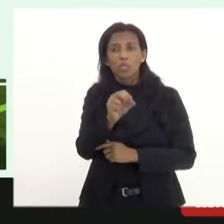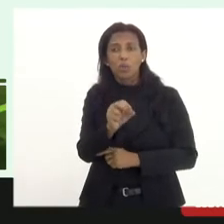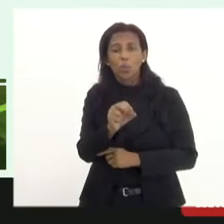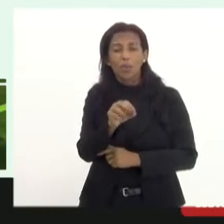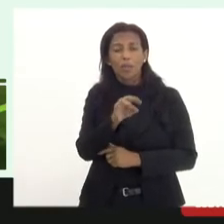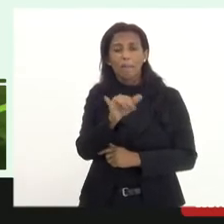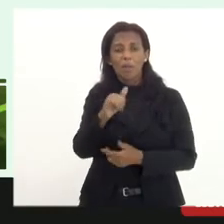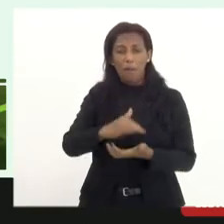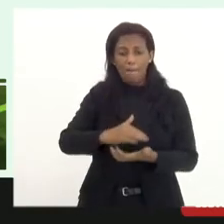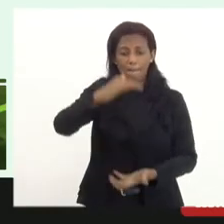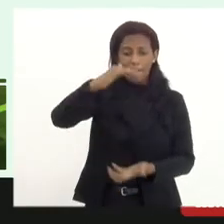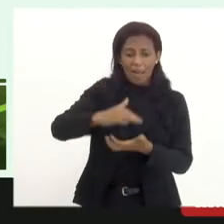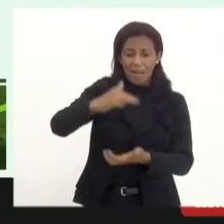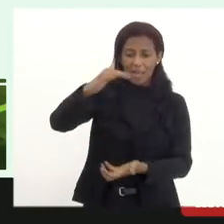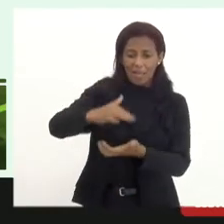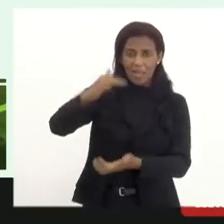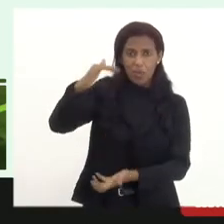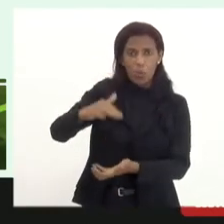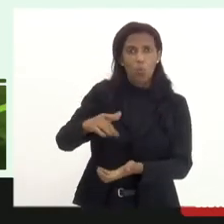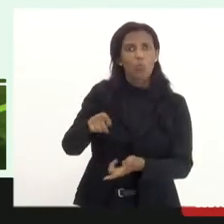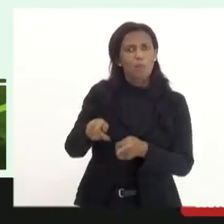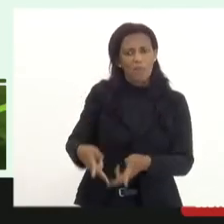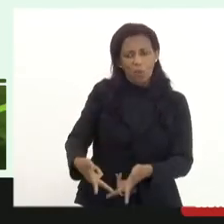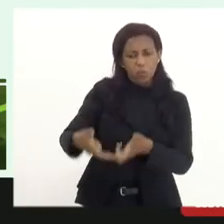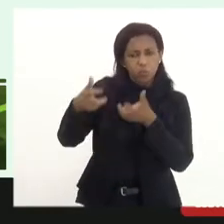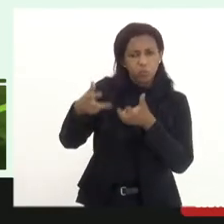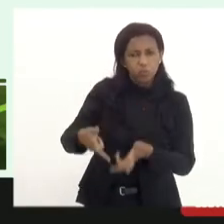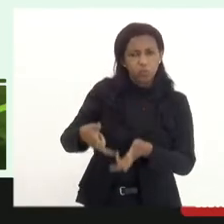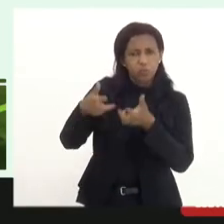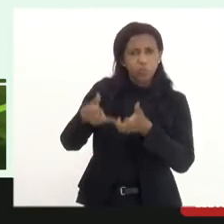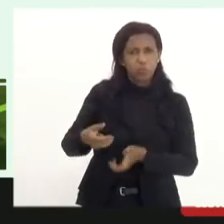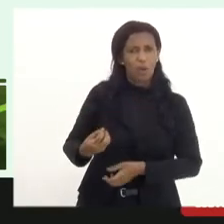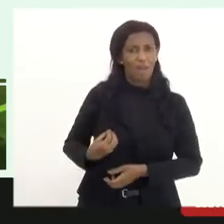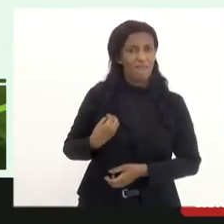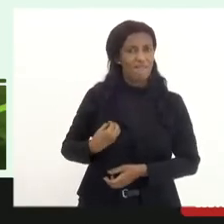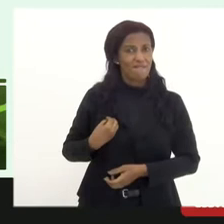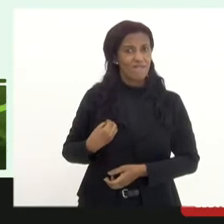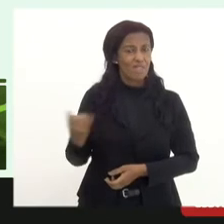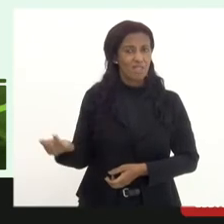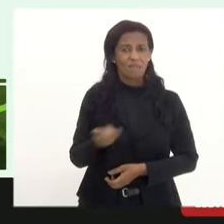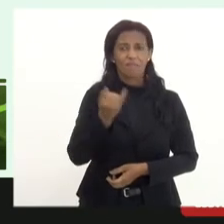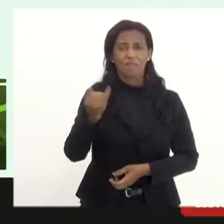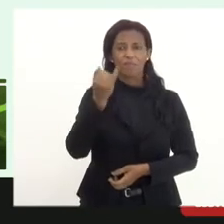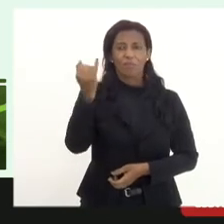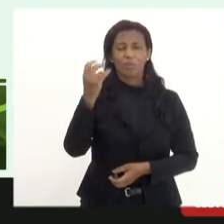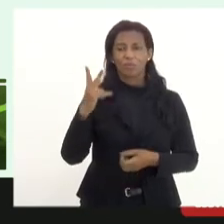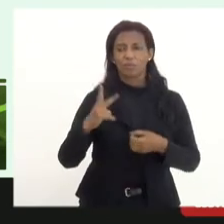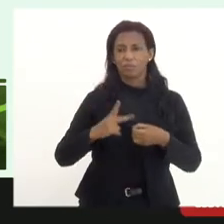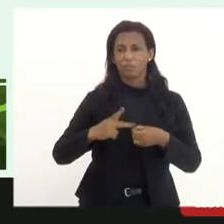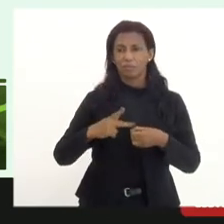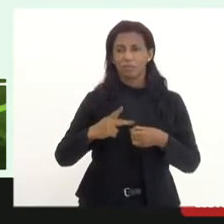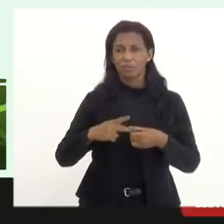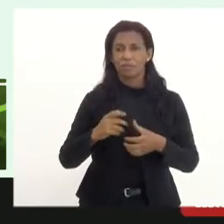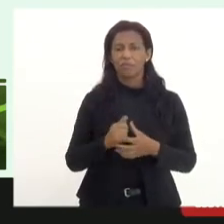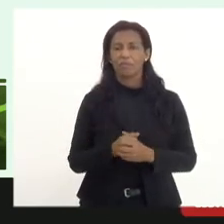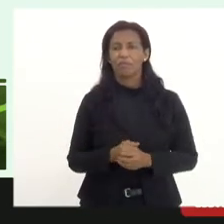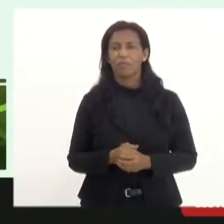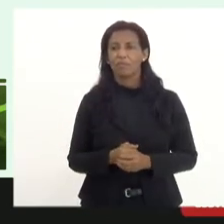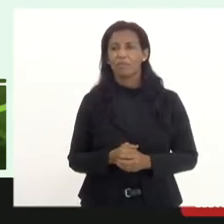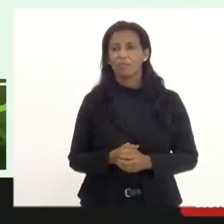de barris recuperáveis a vida útil desse projeto, que é super importante para as nossas operações no